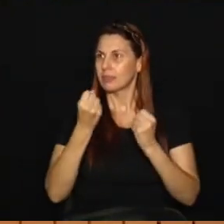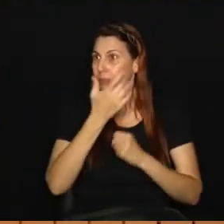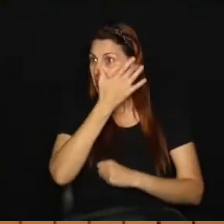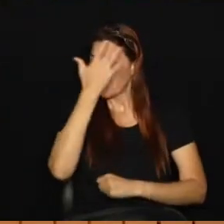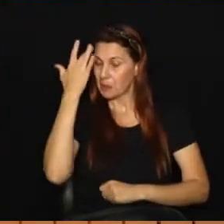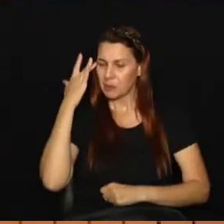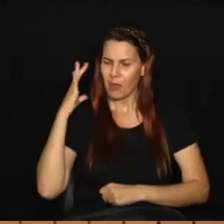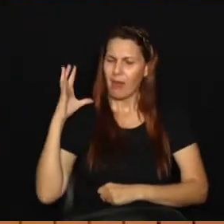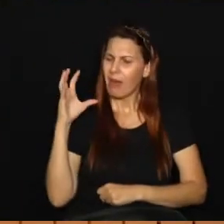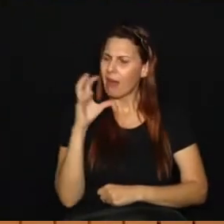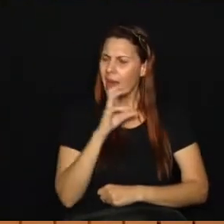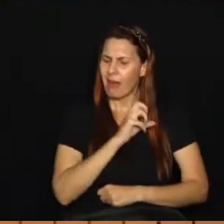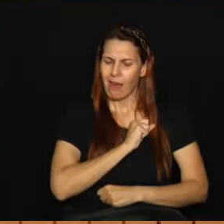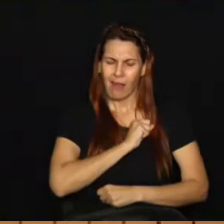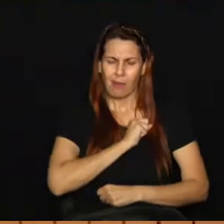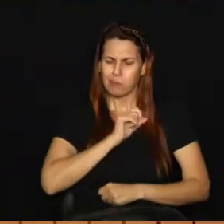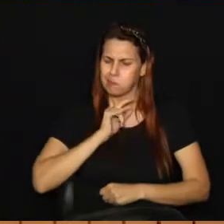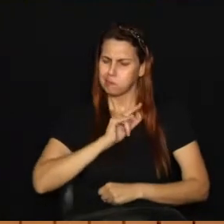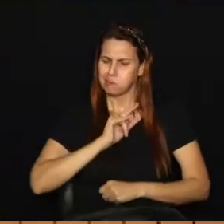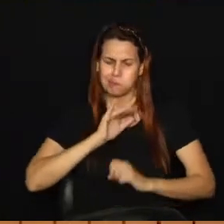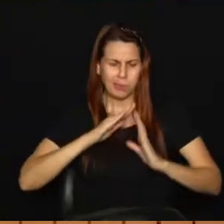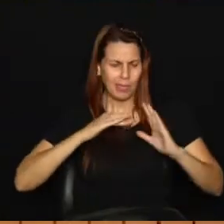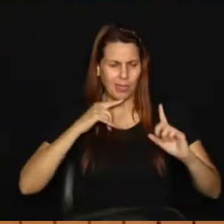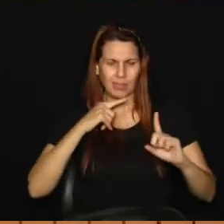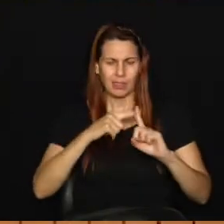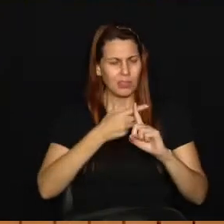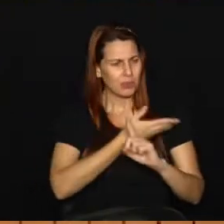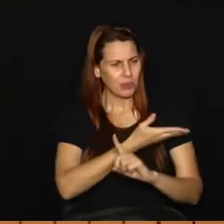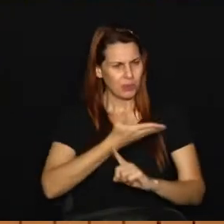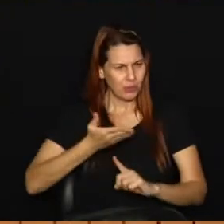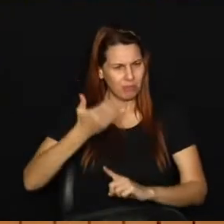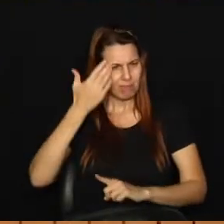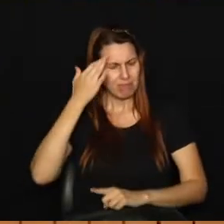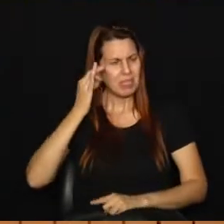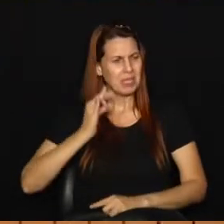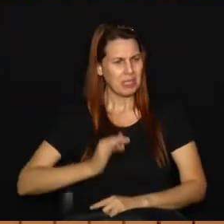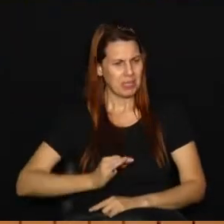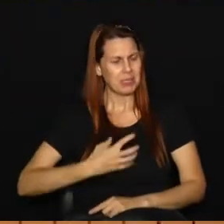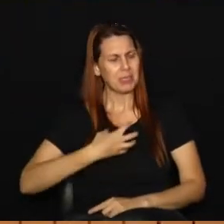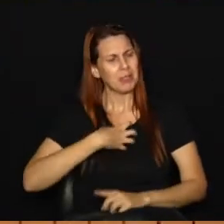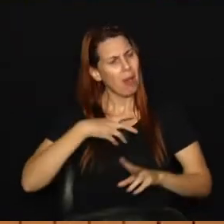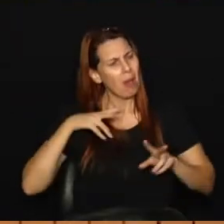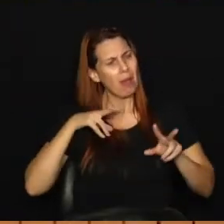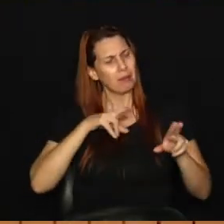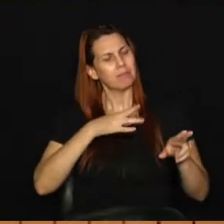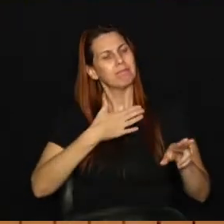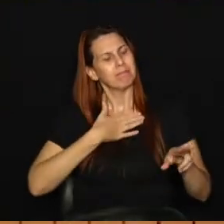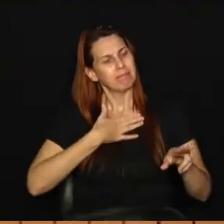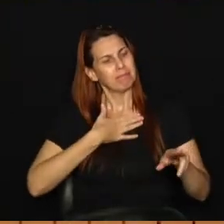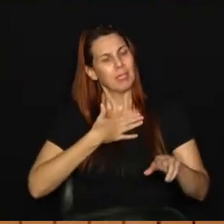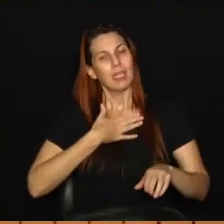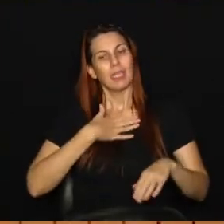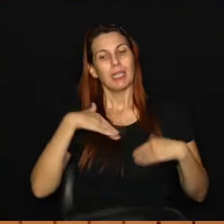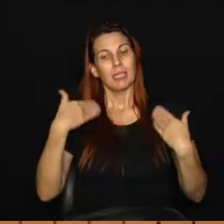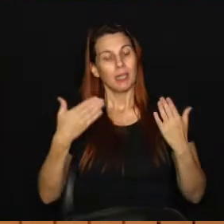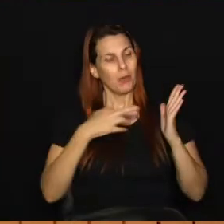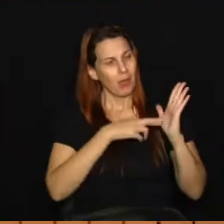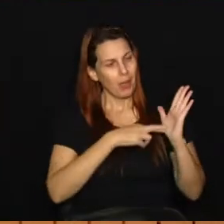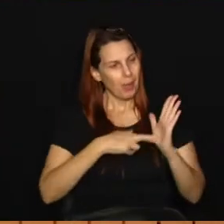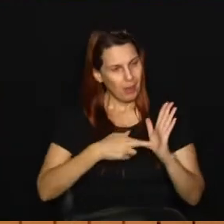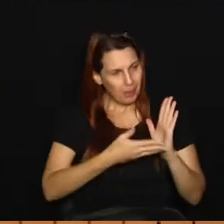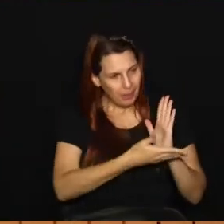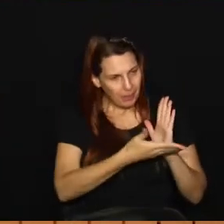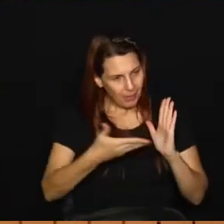também ama a igreja, todos vocês que aqui estão, tenho certeza que têm esse sentimento e representam aí a